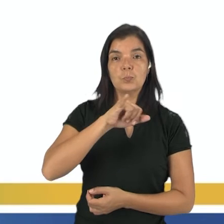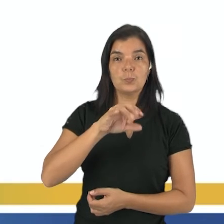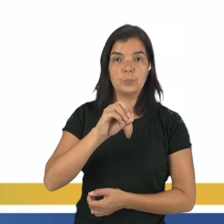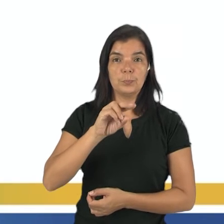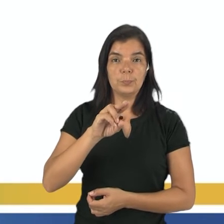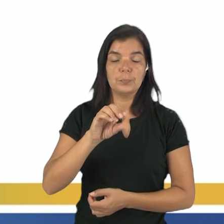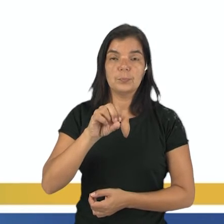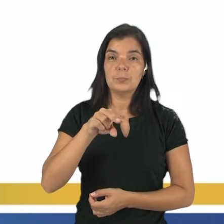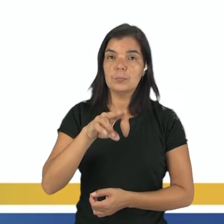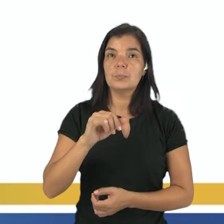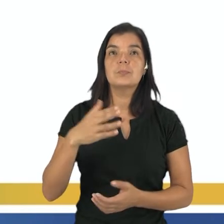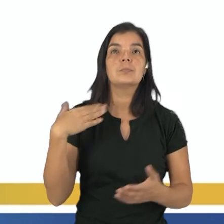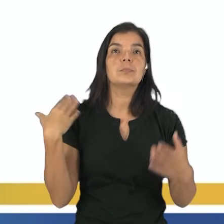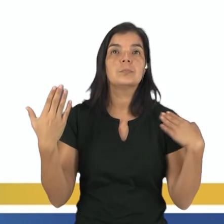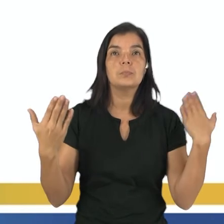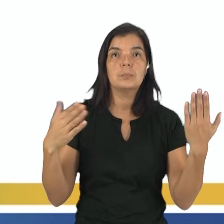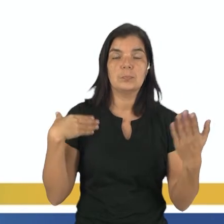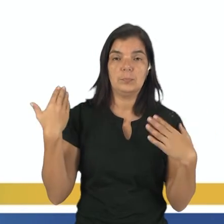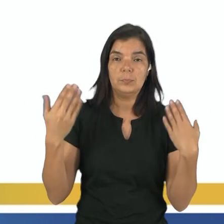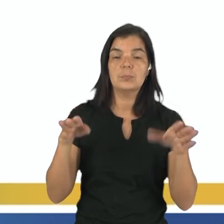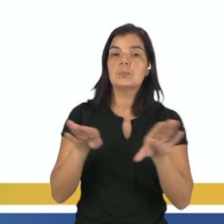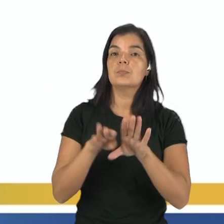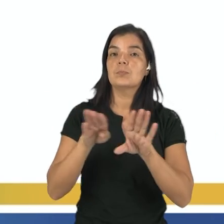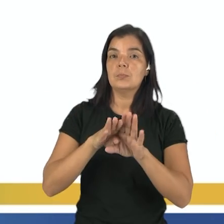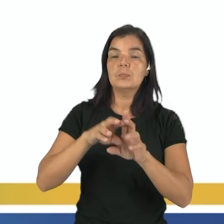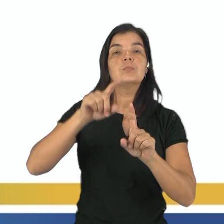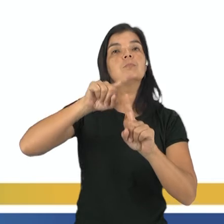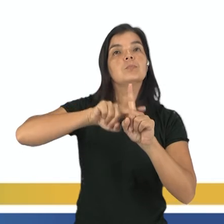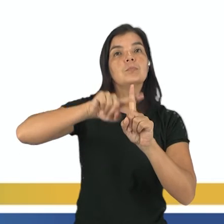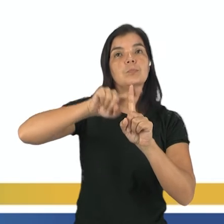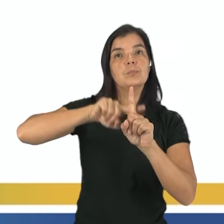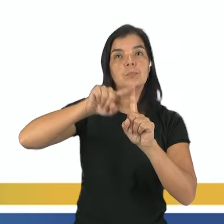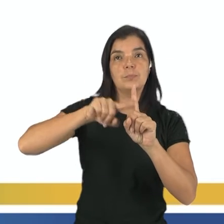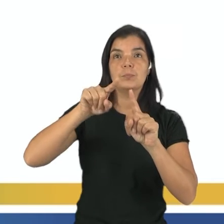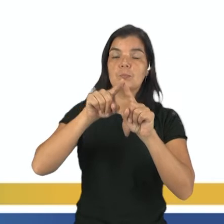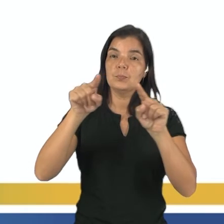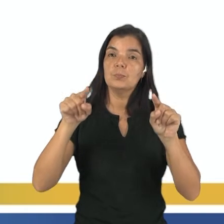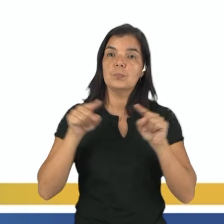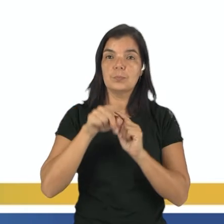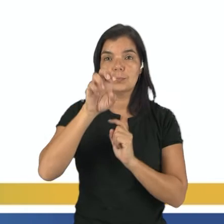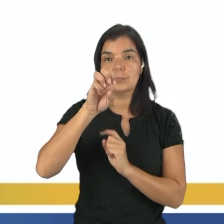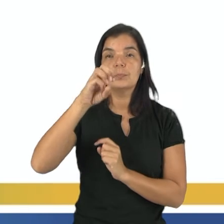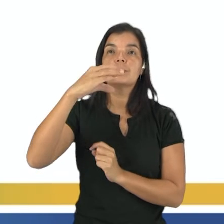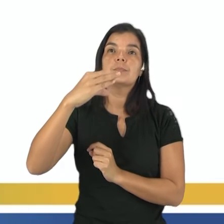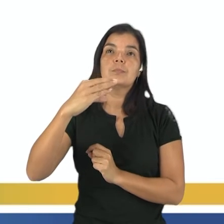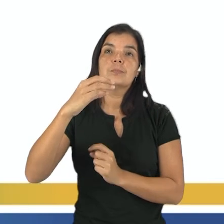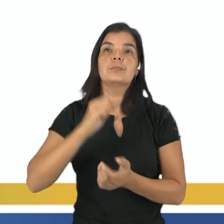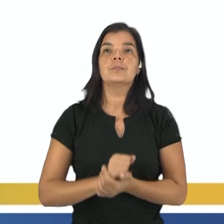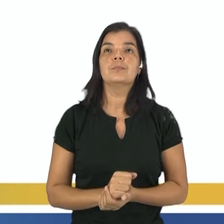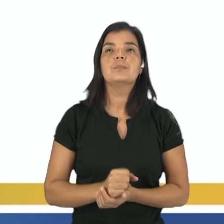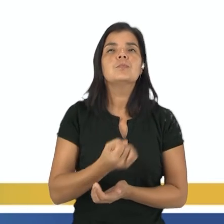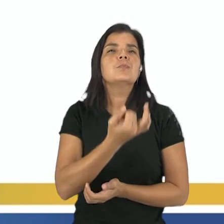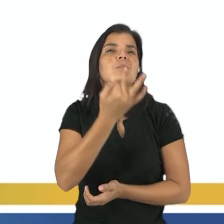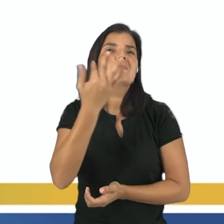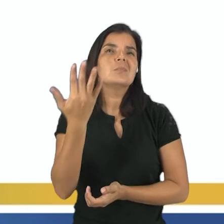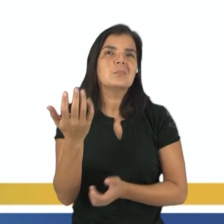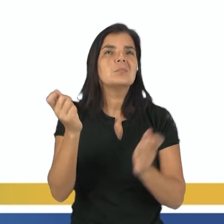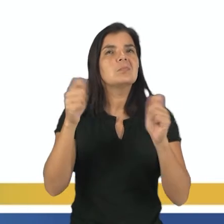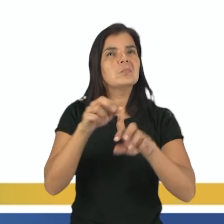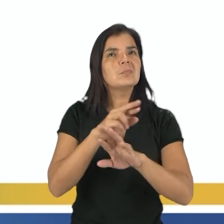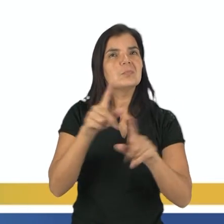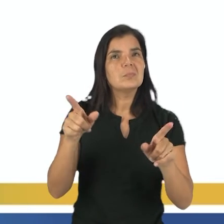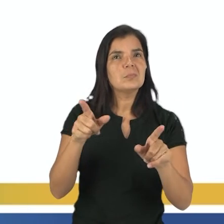joaninha, pessoal, passeia pelas arestas de um cubo que medem 5 centímetros. De quantas maneiras diferentes ela